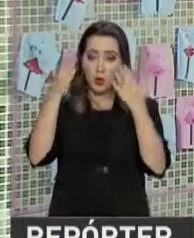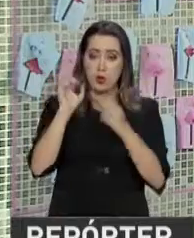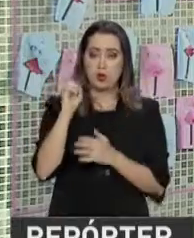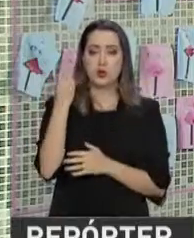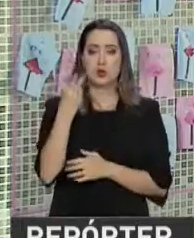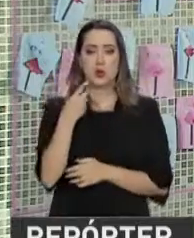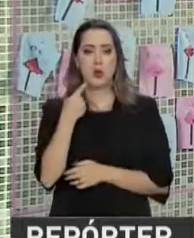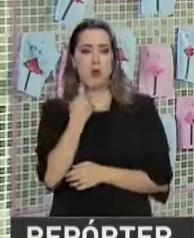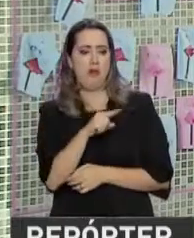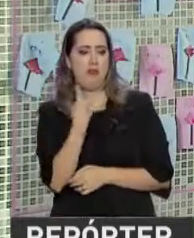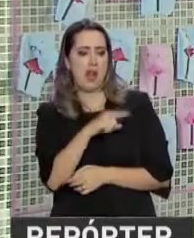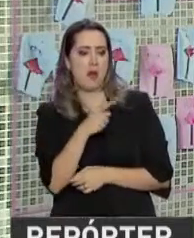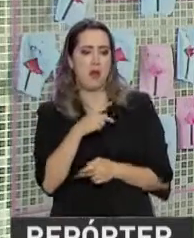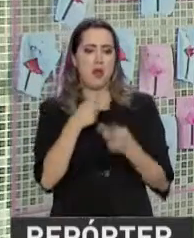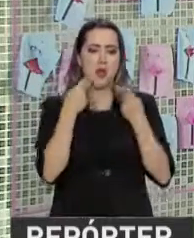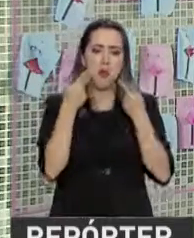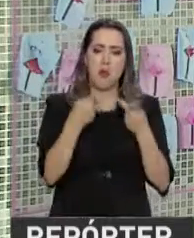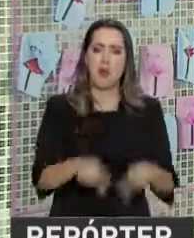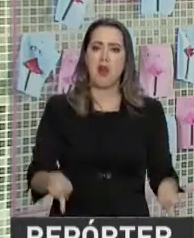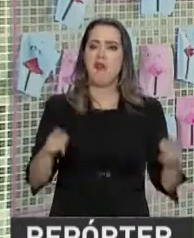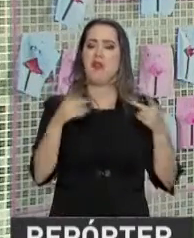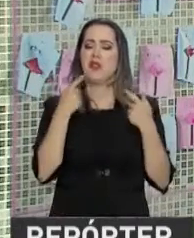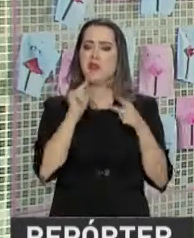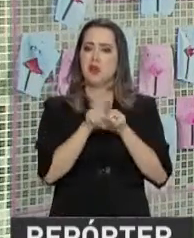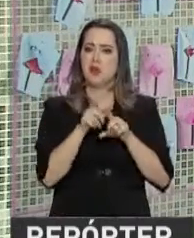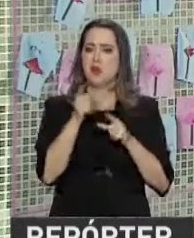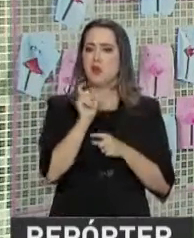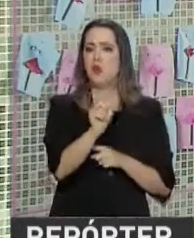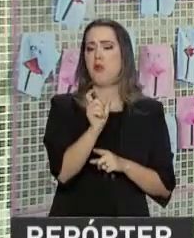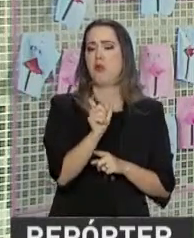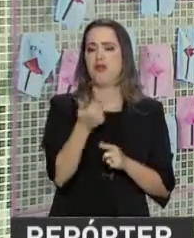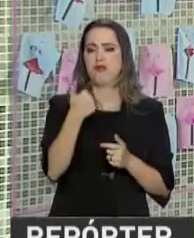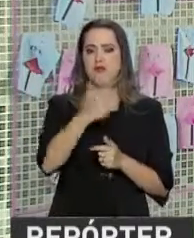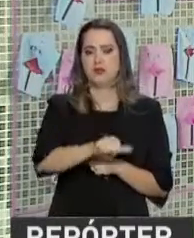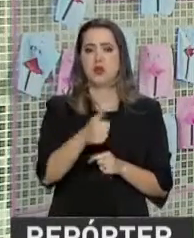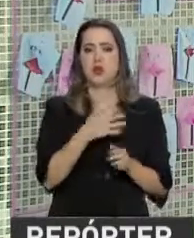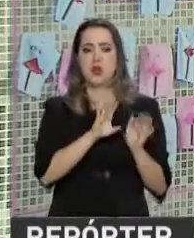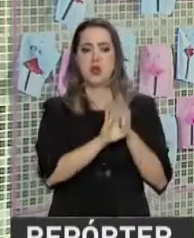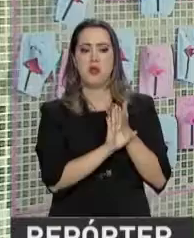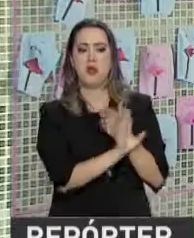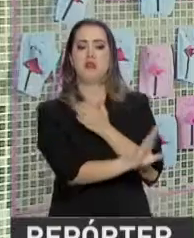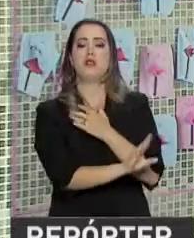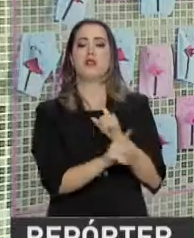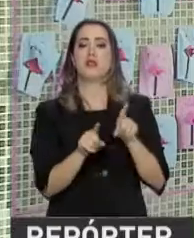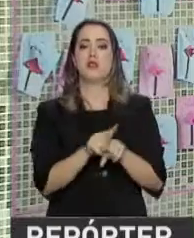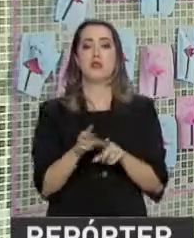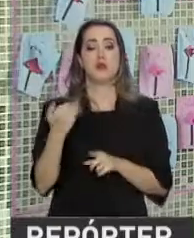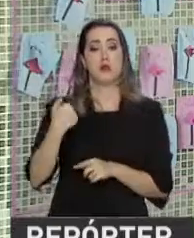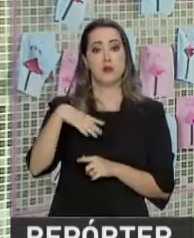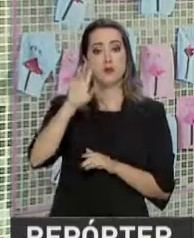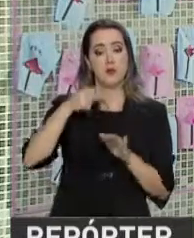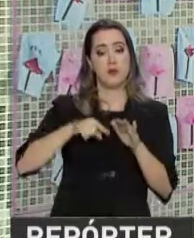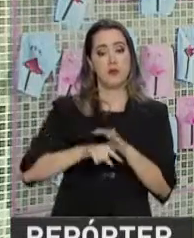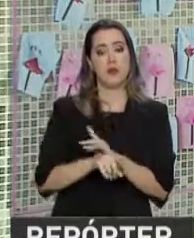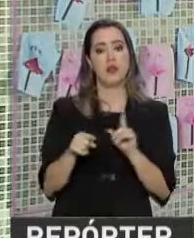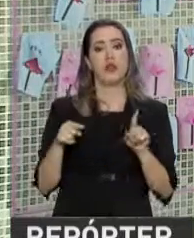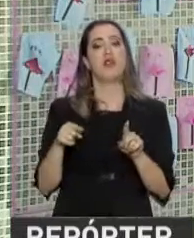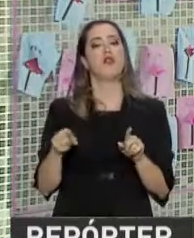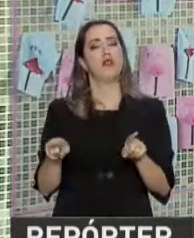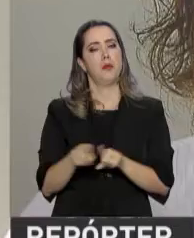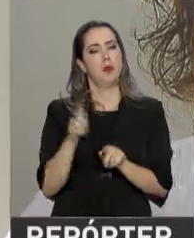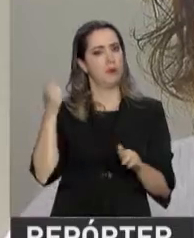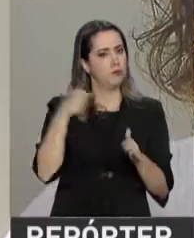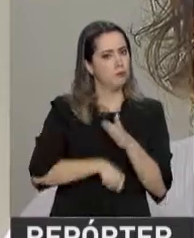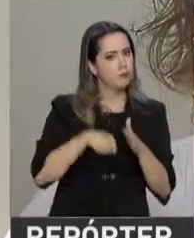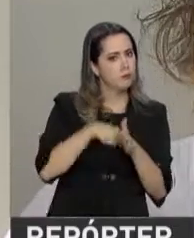apelidos pejorativos e exclusão e em casos mais graves até agressão física a pessoa pode entrar